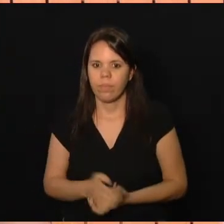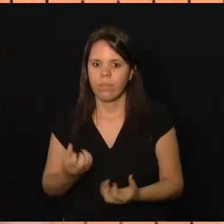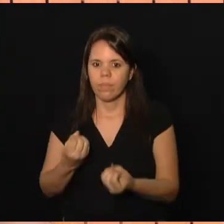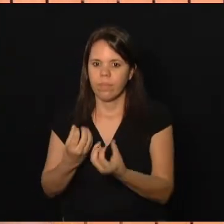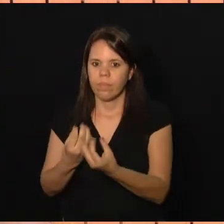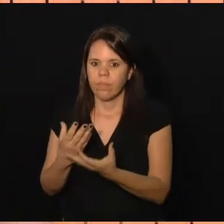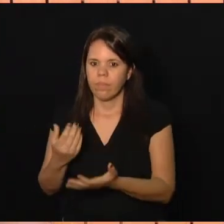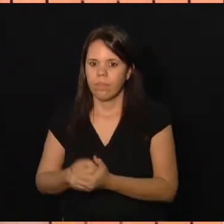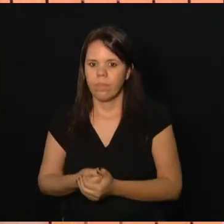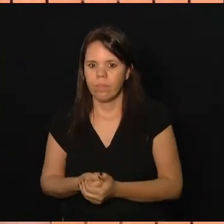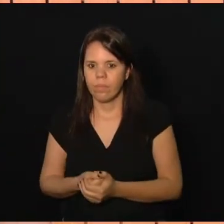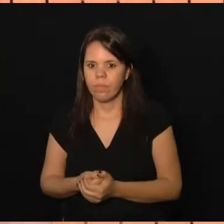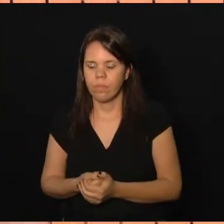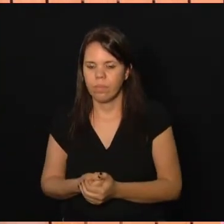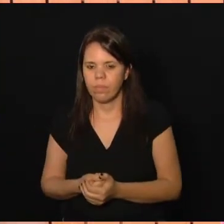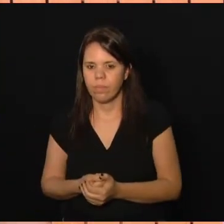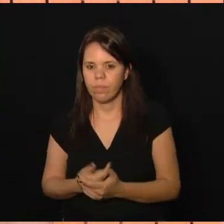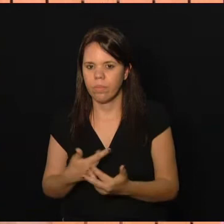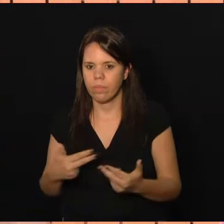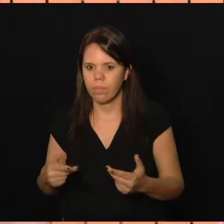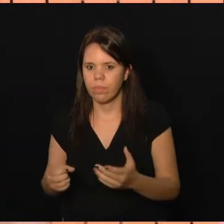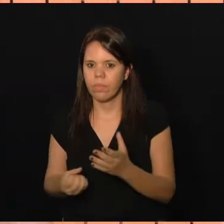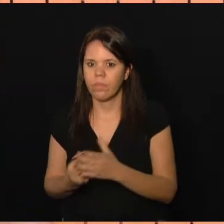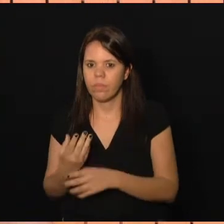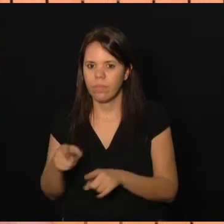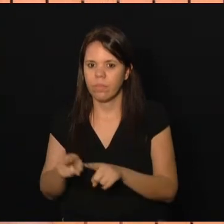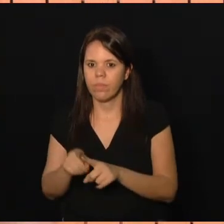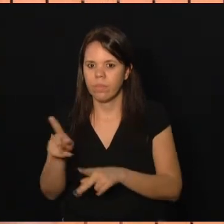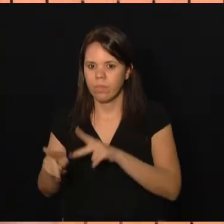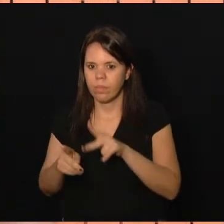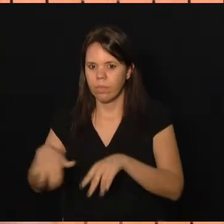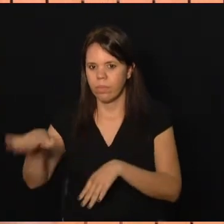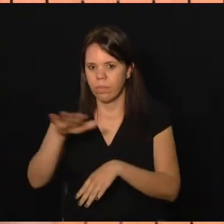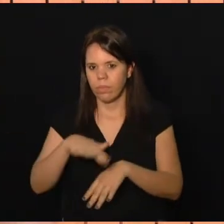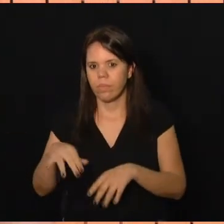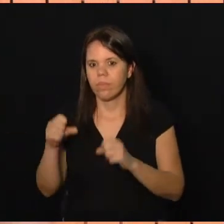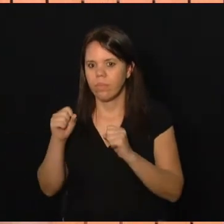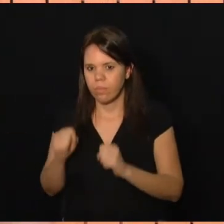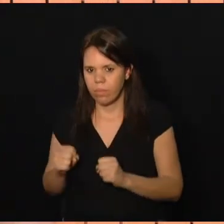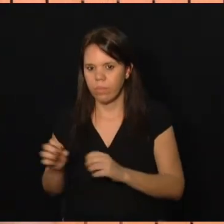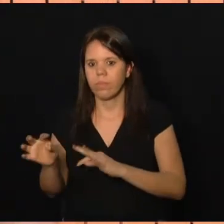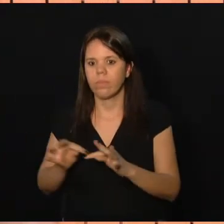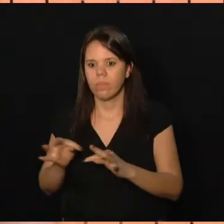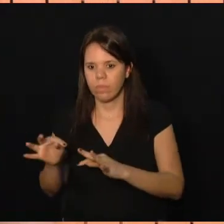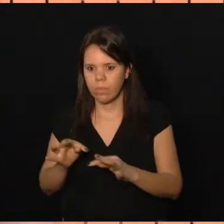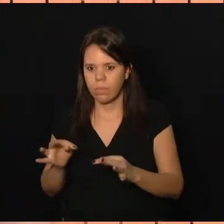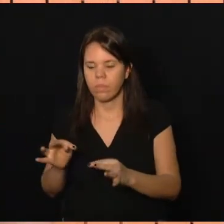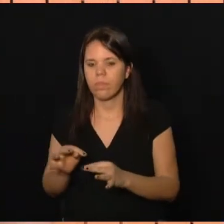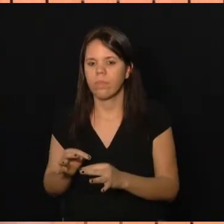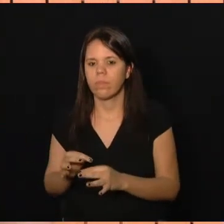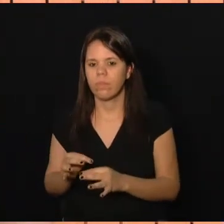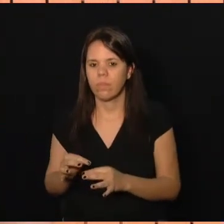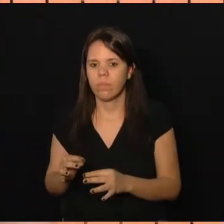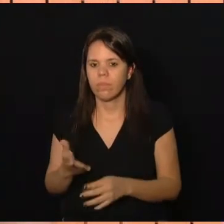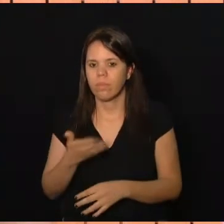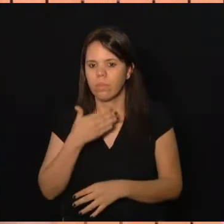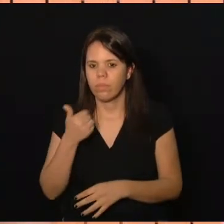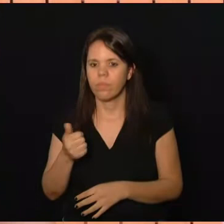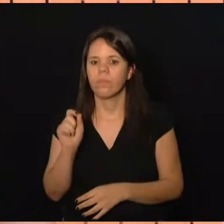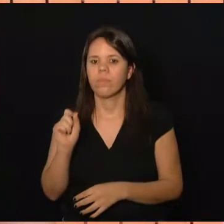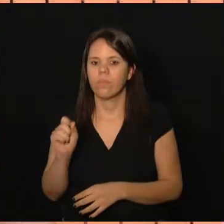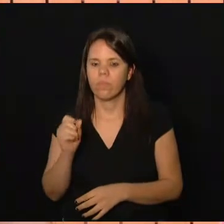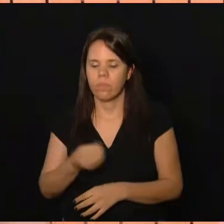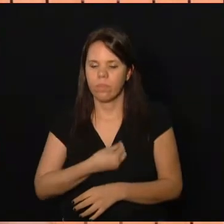informações e também os caminhos a serem tomados para que essas pessoas possam ser tratadas e resgatar assim